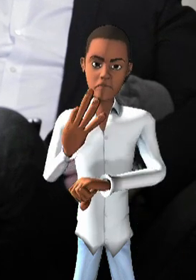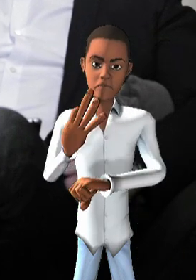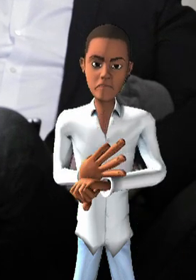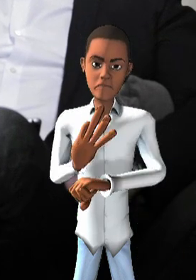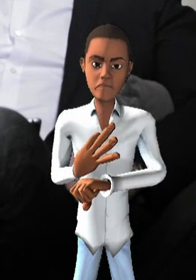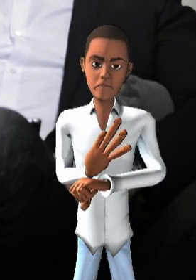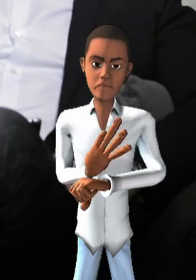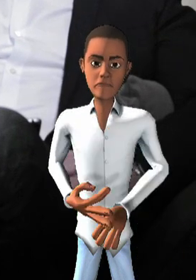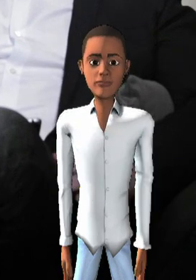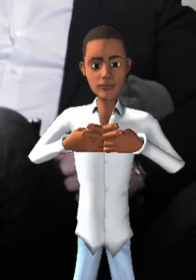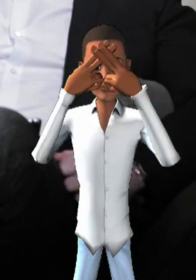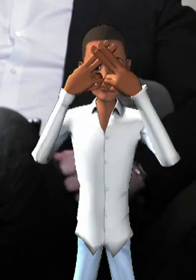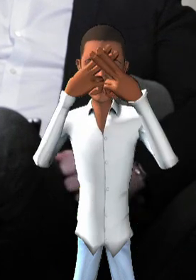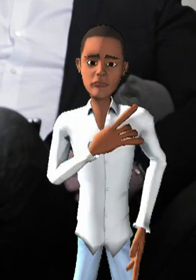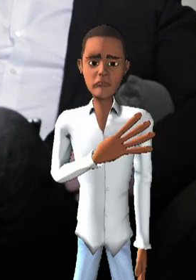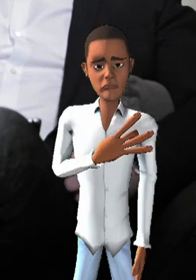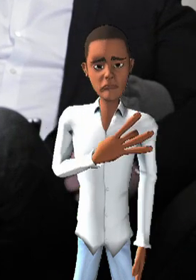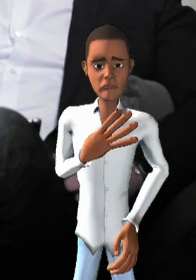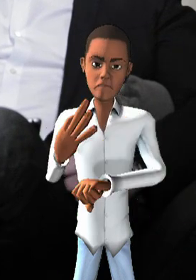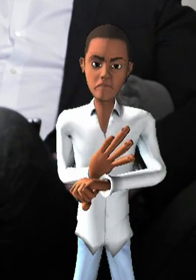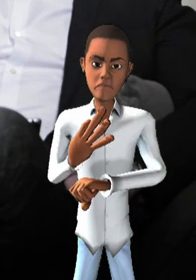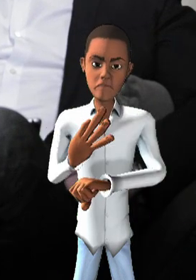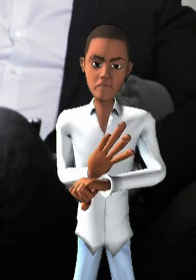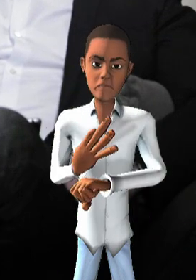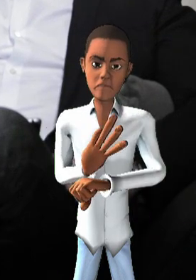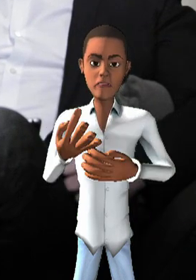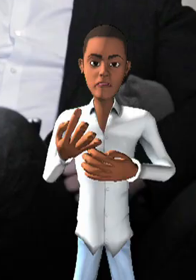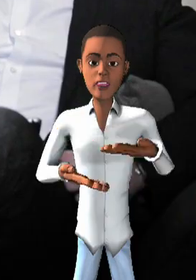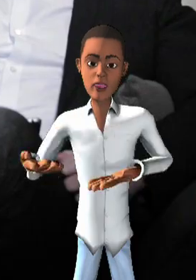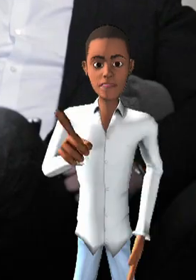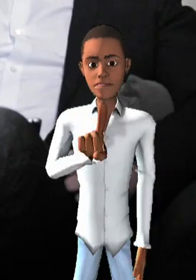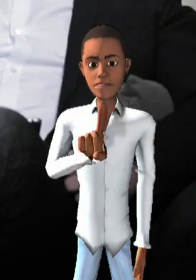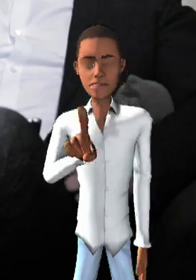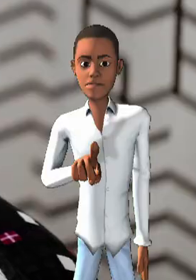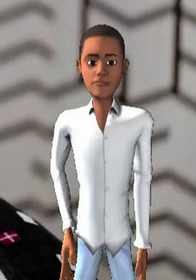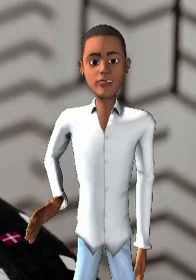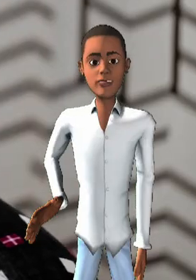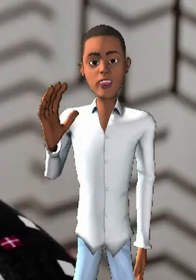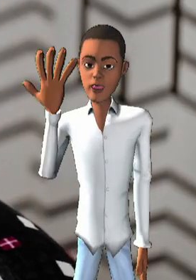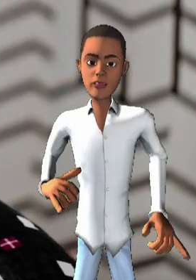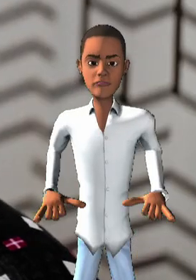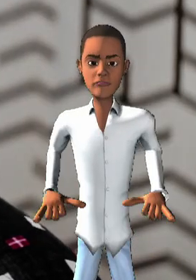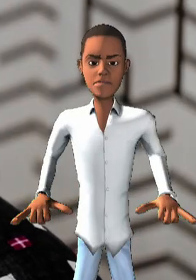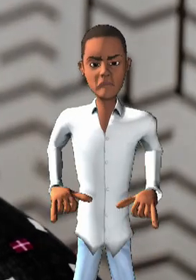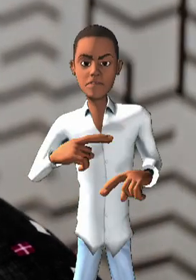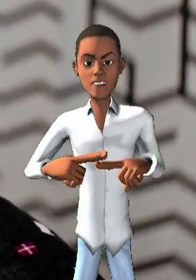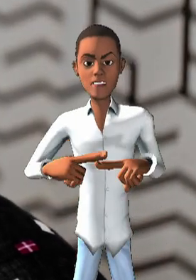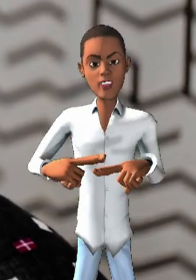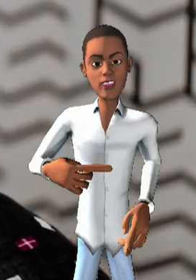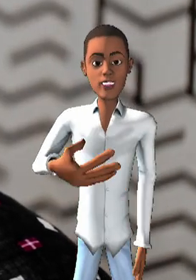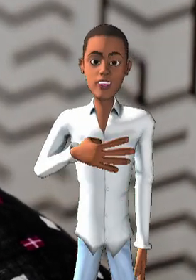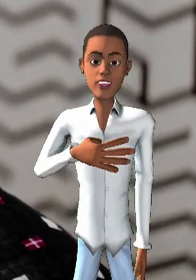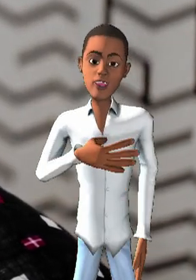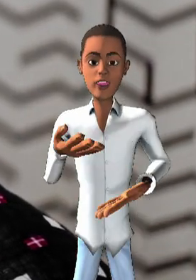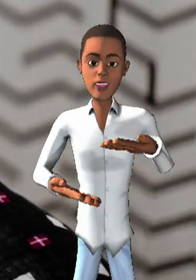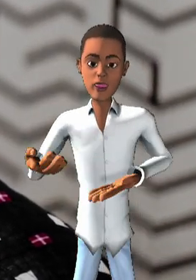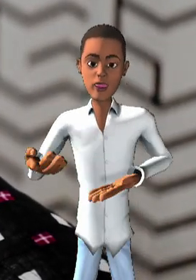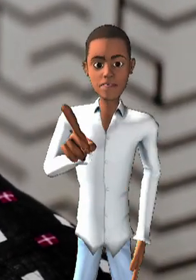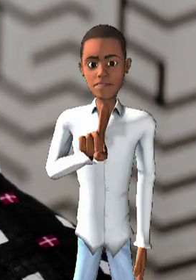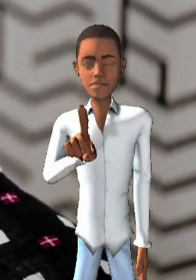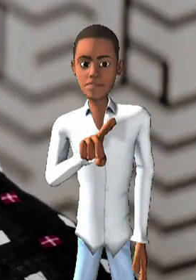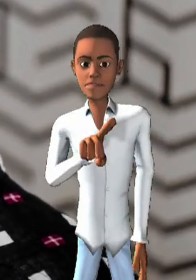seus sentimentos, das suas frustrações, das suas inseguranças. Então eles gastam uma energia muito